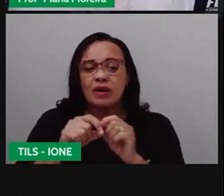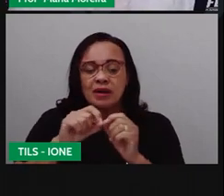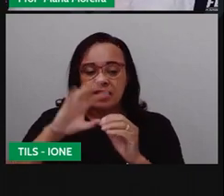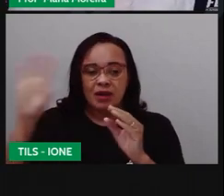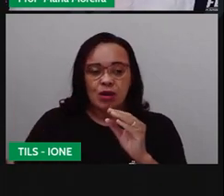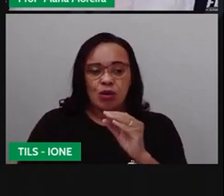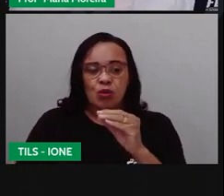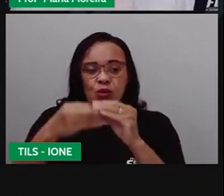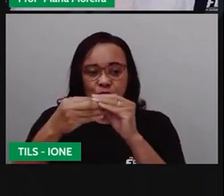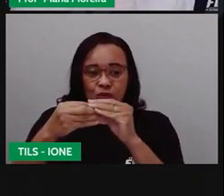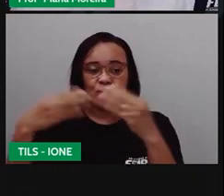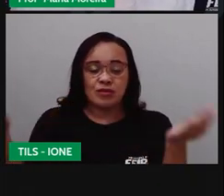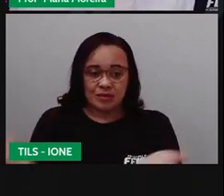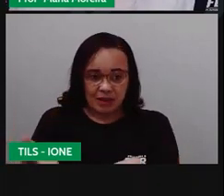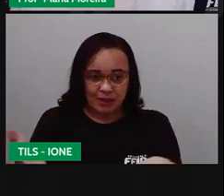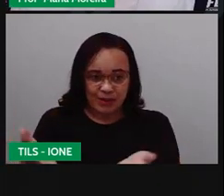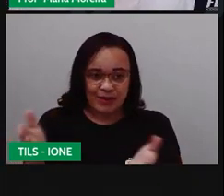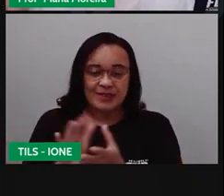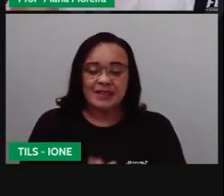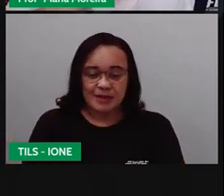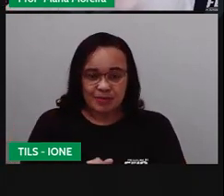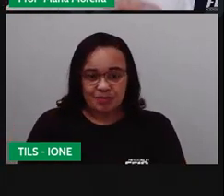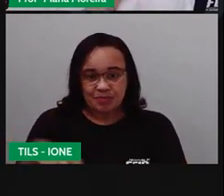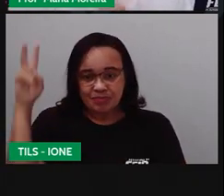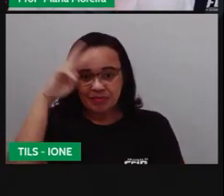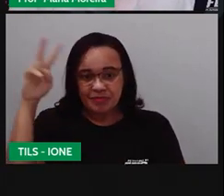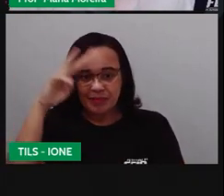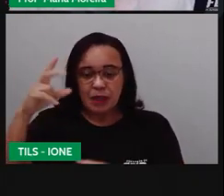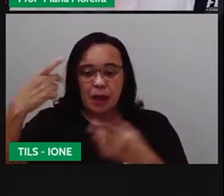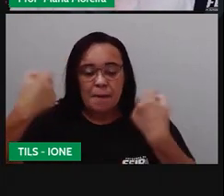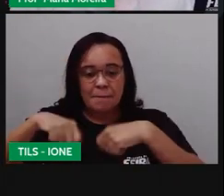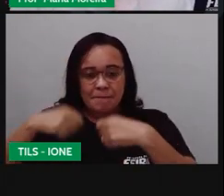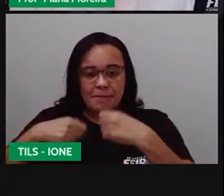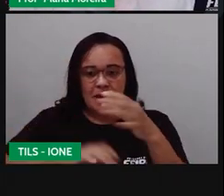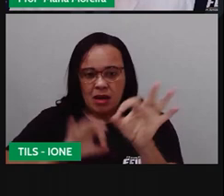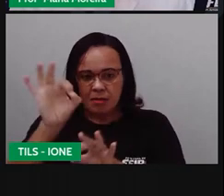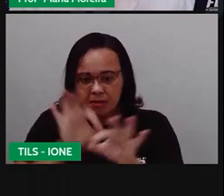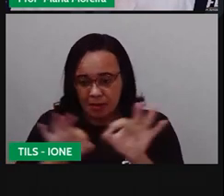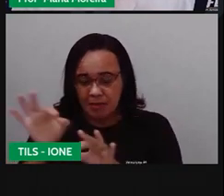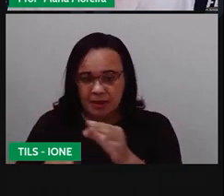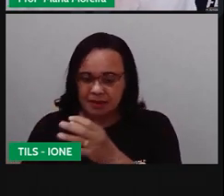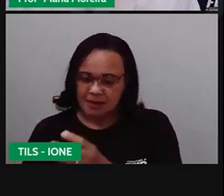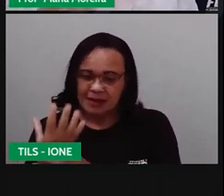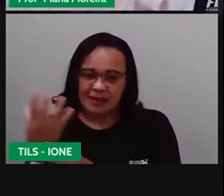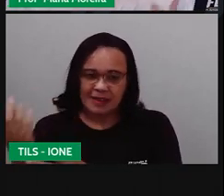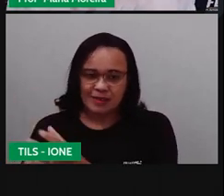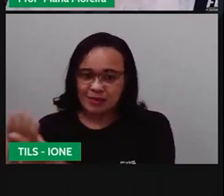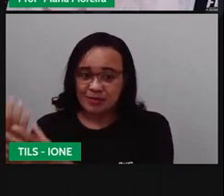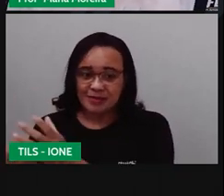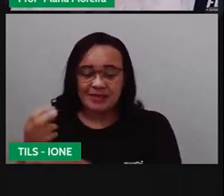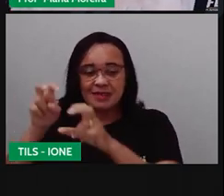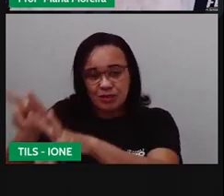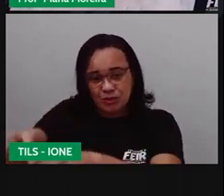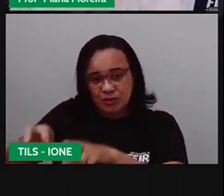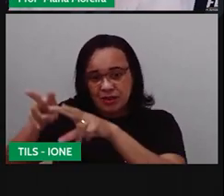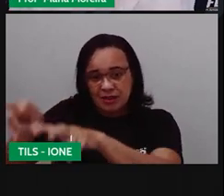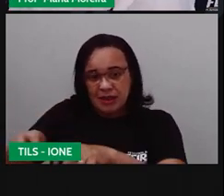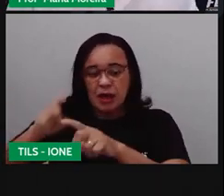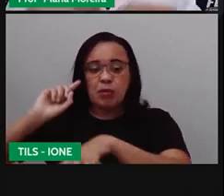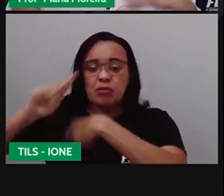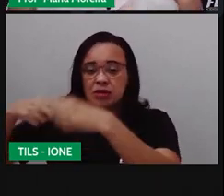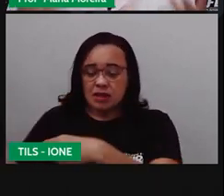que é produzido no campo precisa vir para a cidade de alguma maneira, não é isso? E com tanta tecnologia,